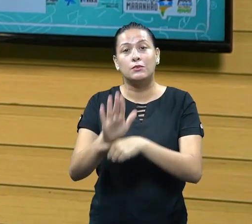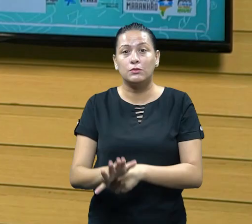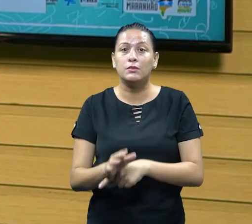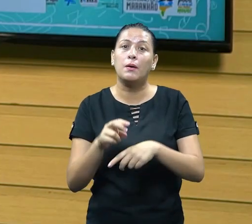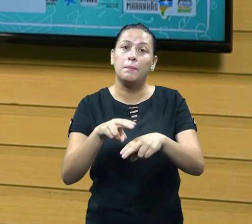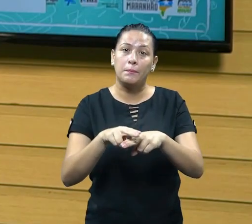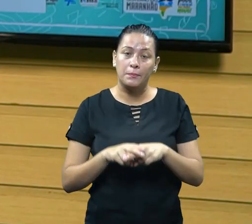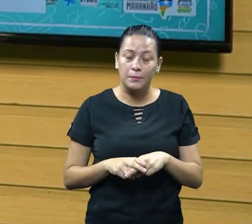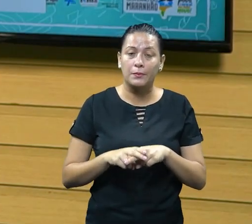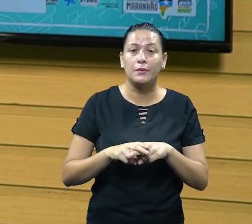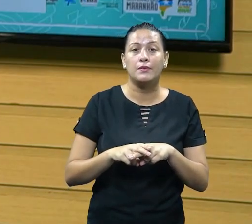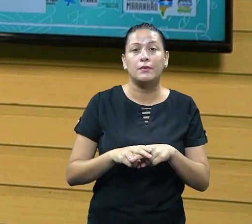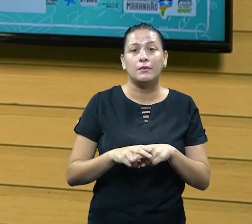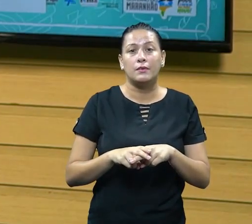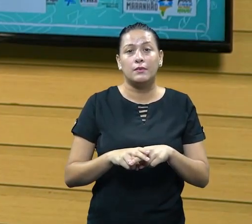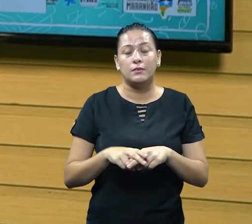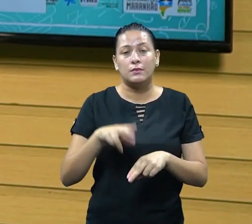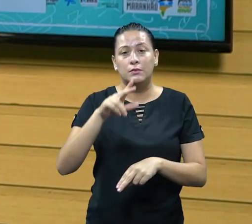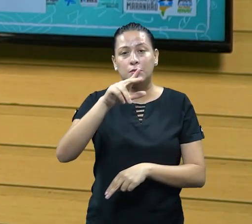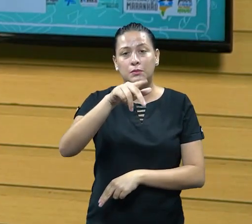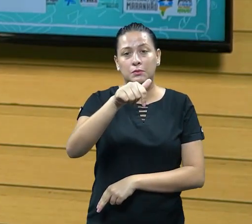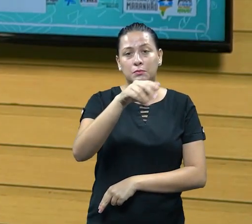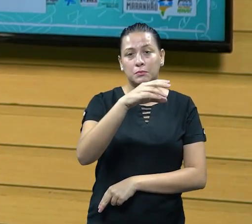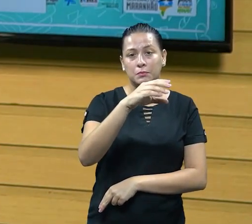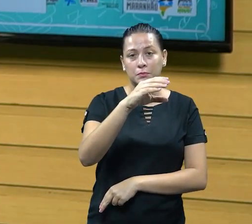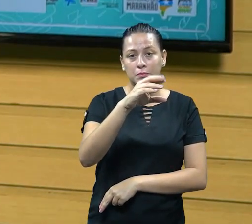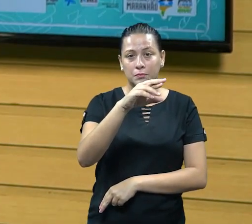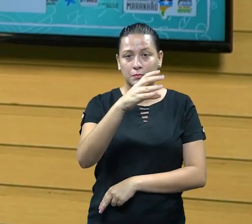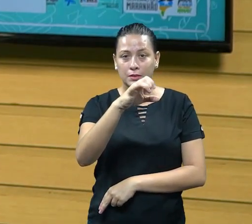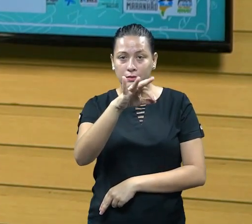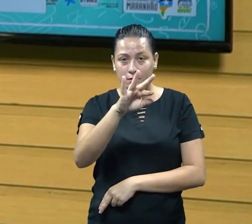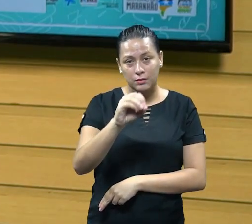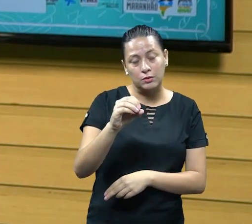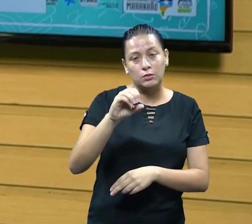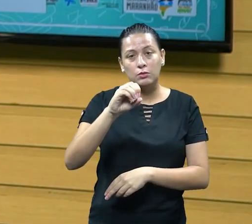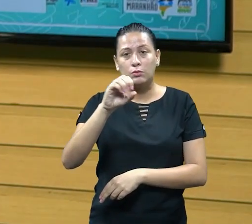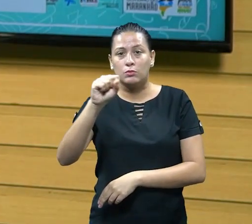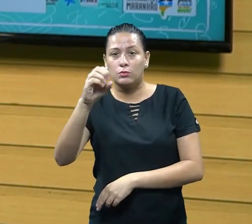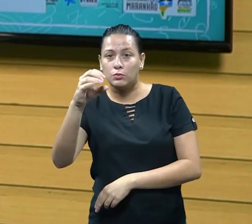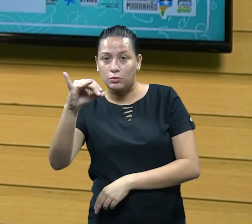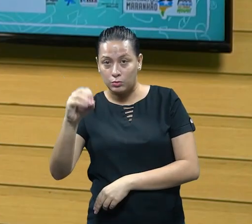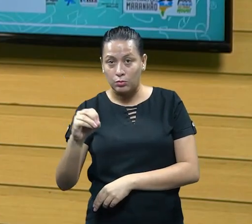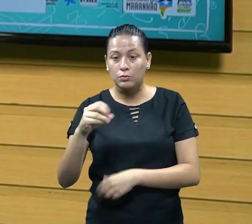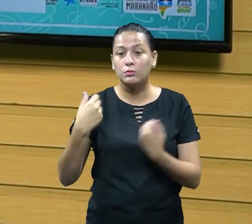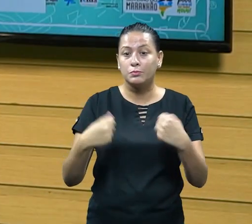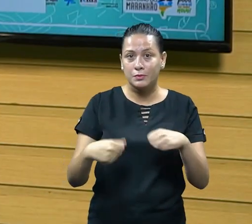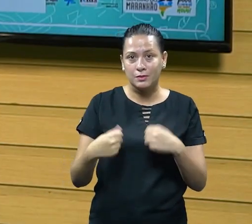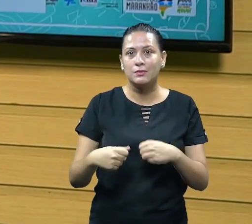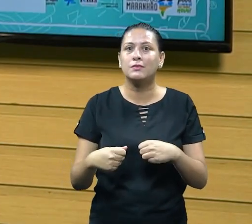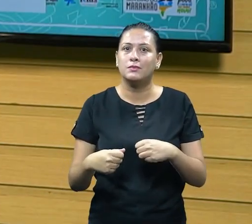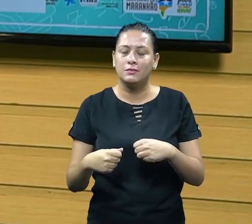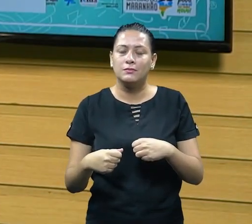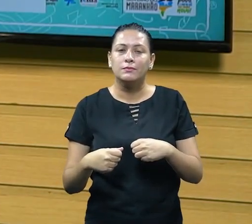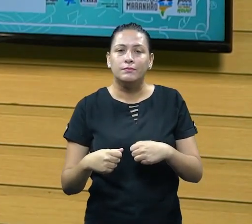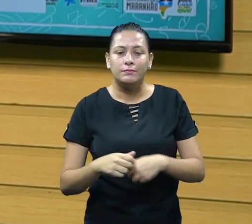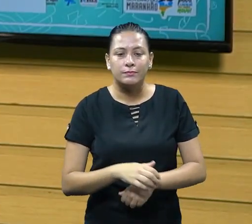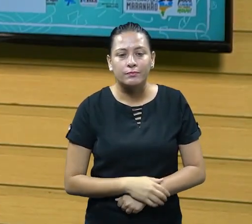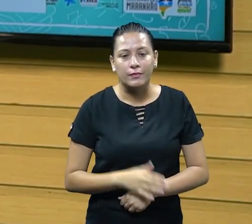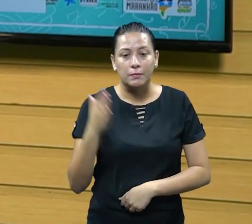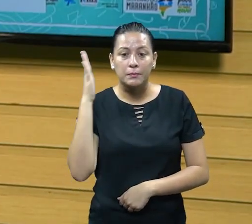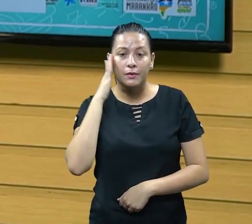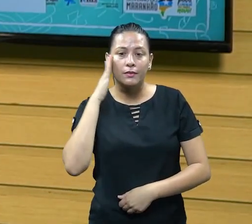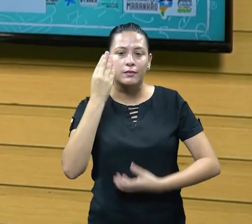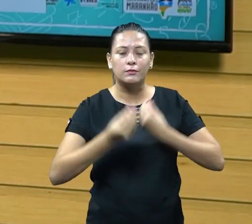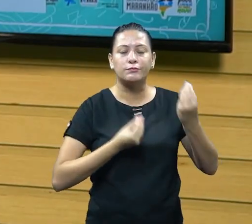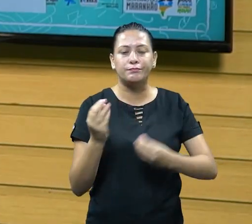termo parceiro, sócio, fazer com que ele se sinta dono da empresa, isso vai fazer toda a diferença. Infraestrutura da empresa, uma empresa com infraestrutura